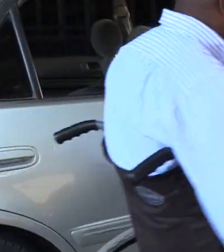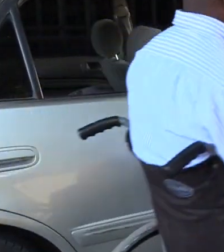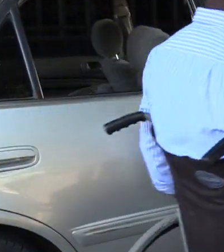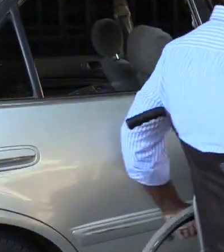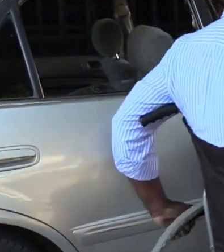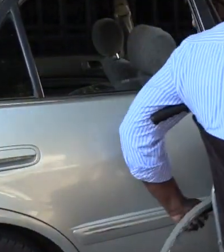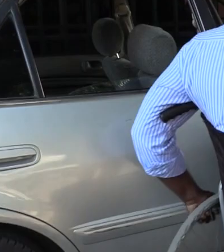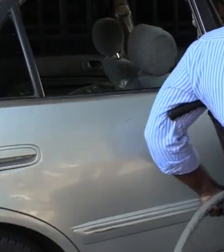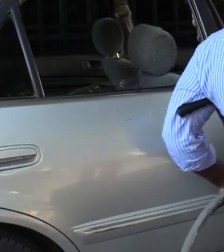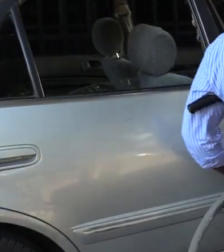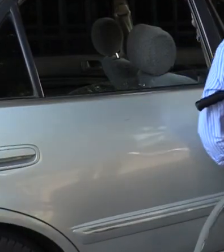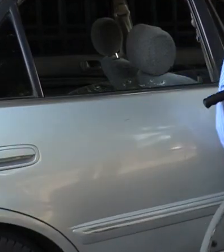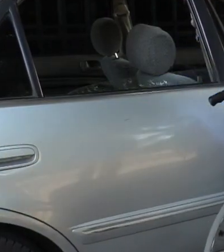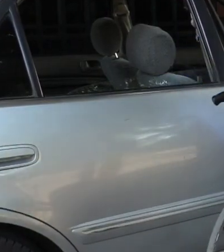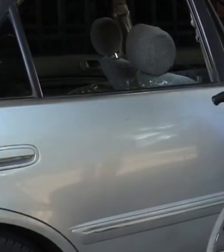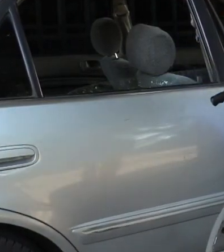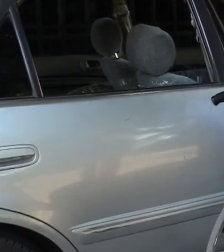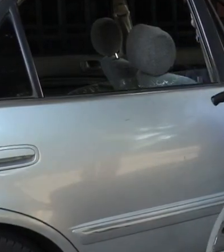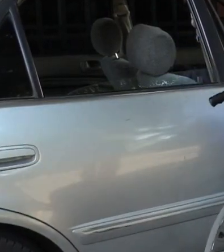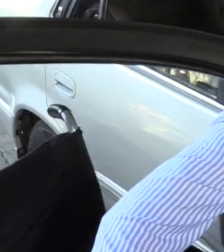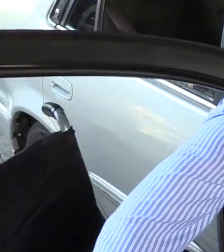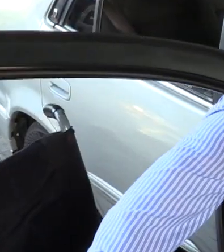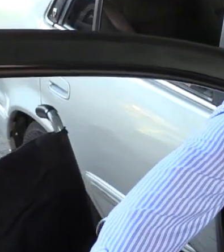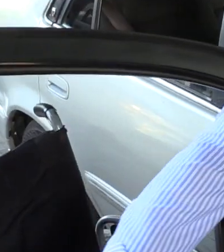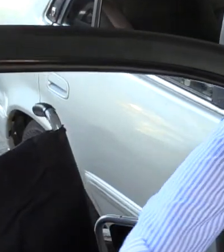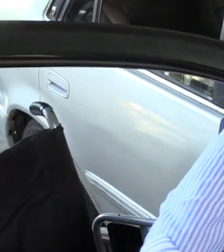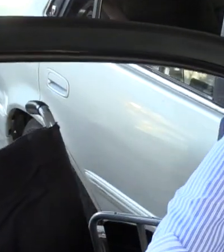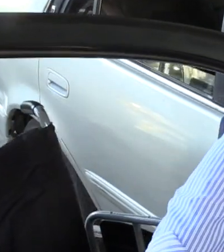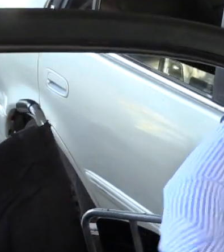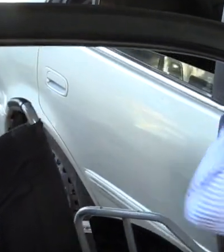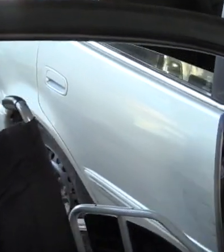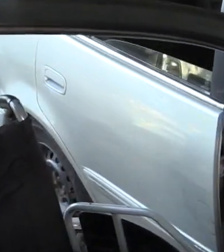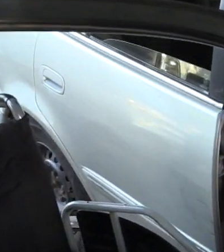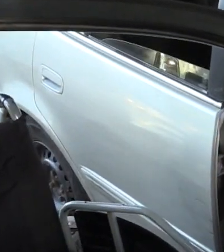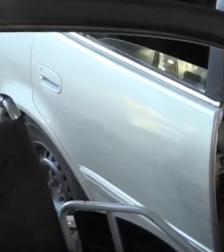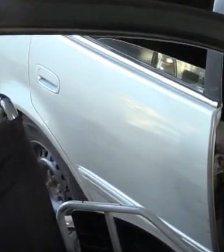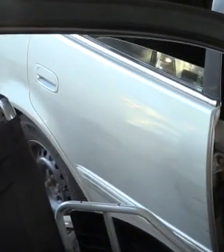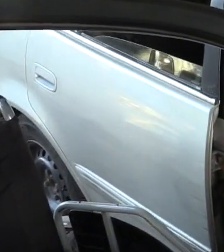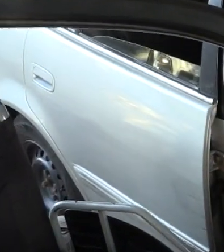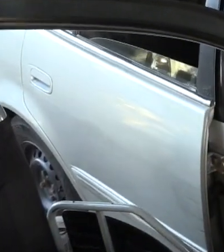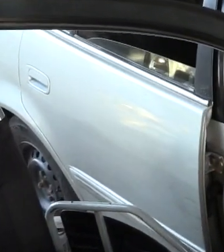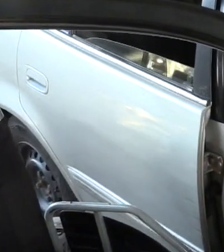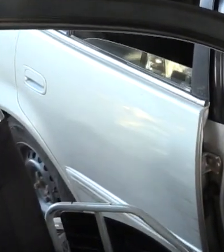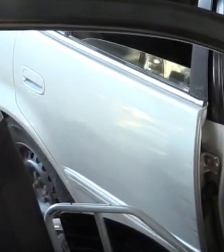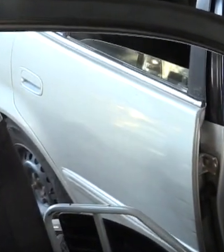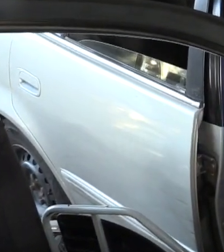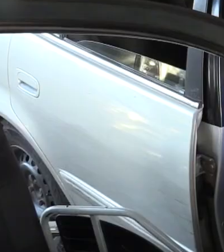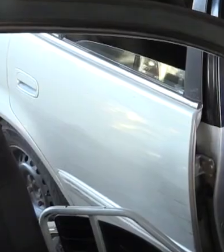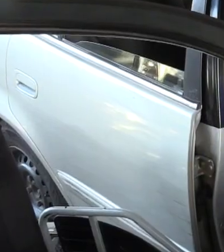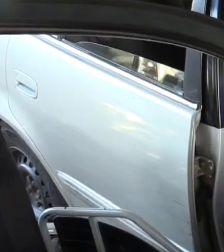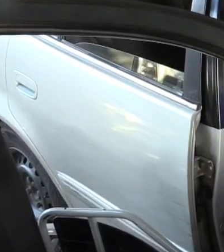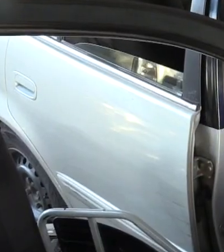E aí E aí